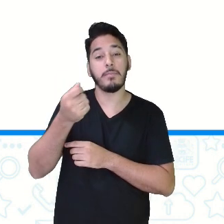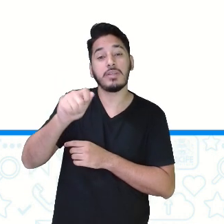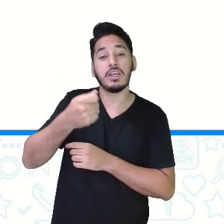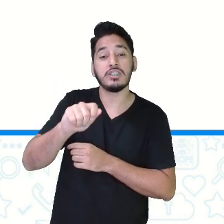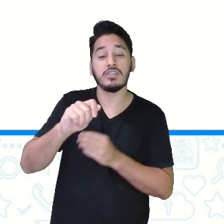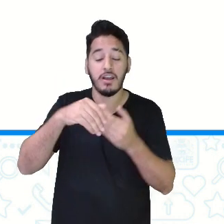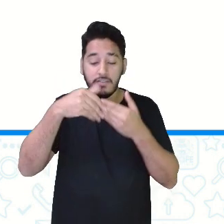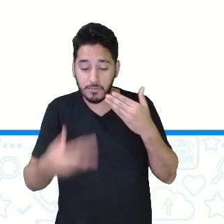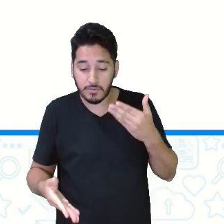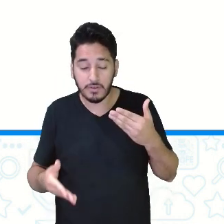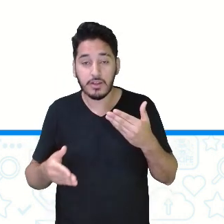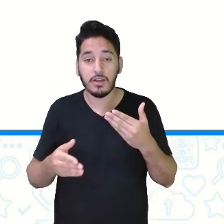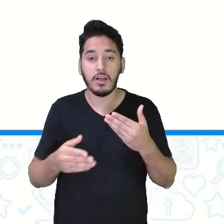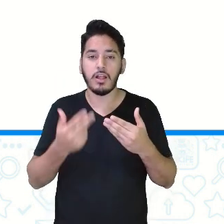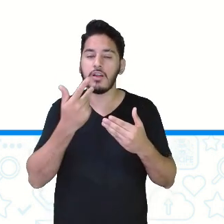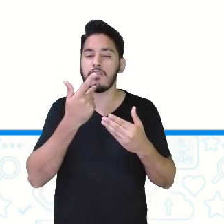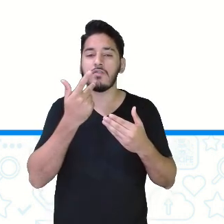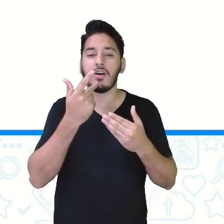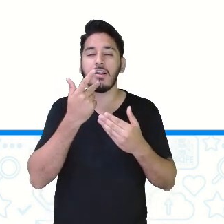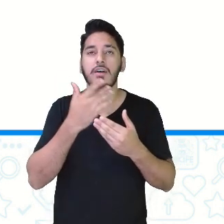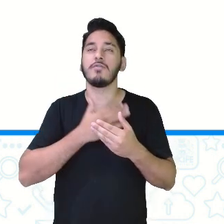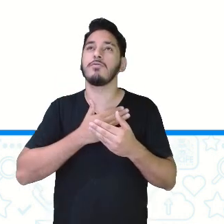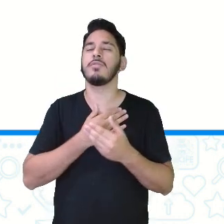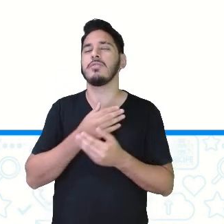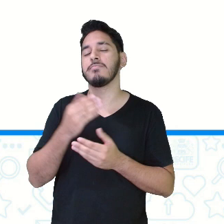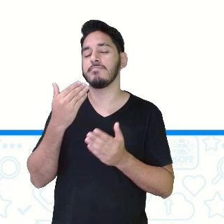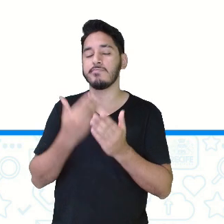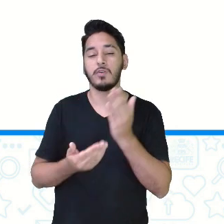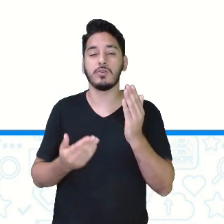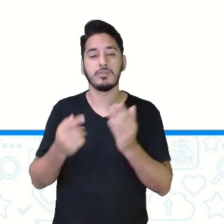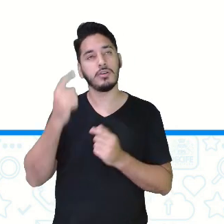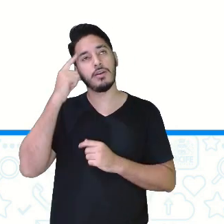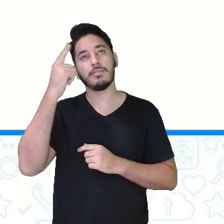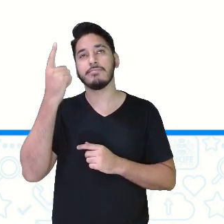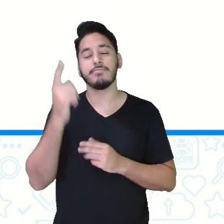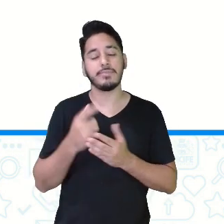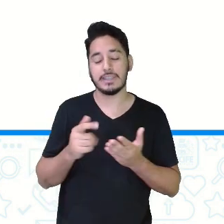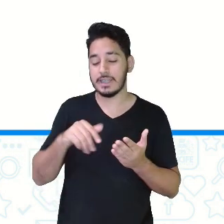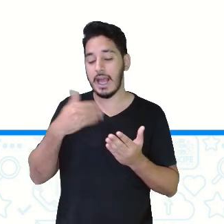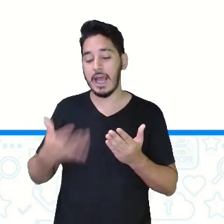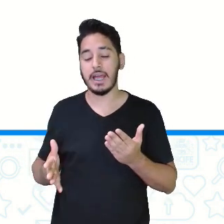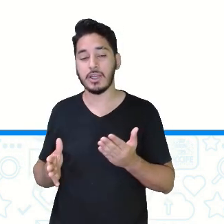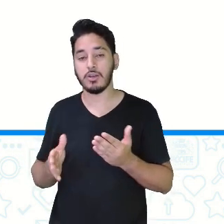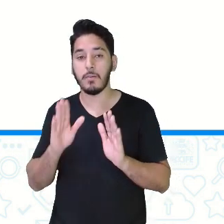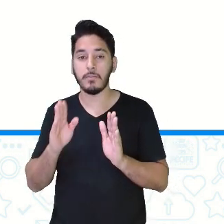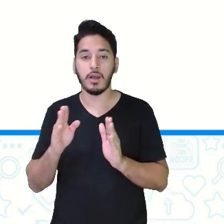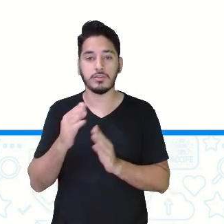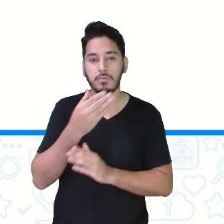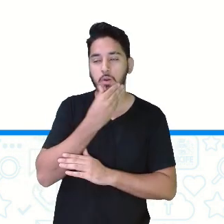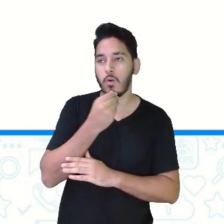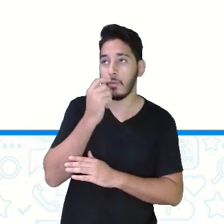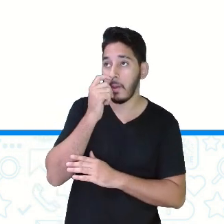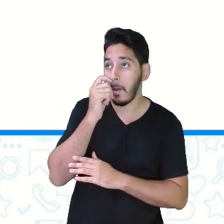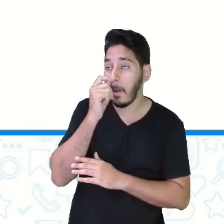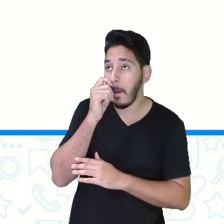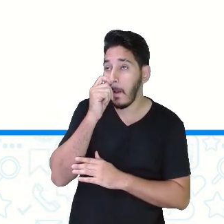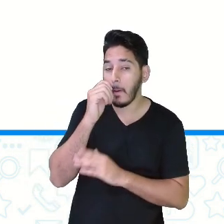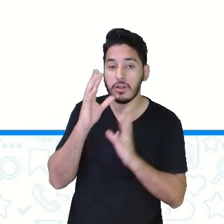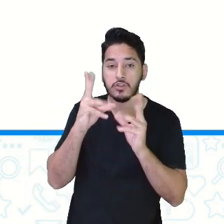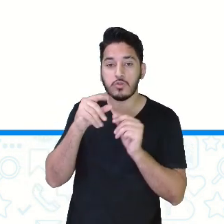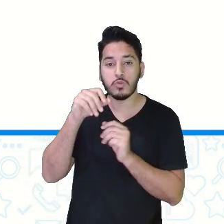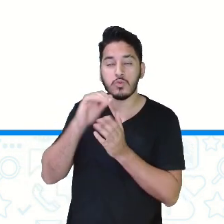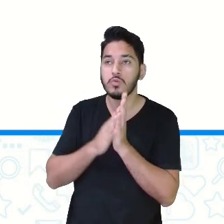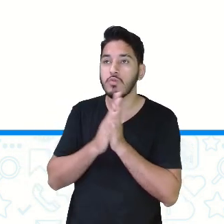no chão. Ela falava consigo mesma, distraída que estava, mas para Leôncio, que tudo